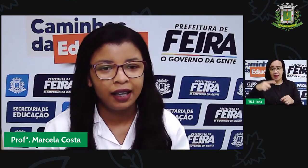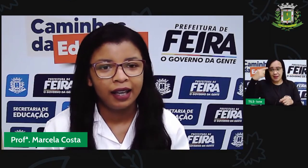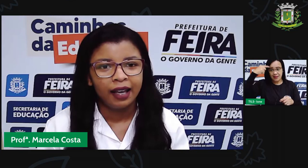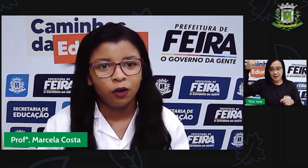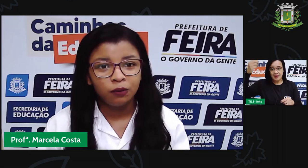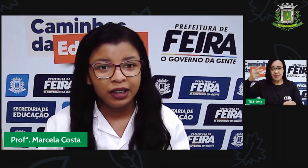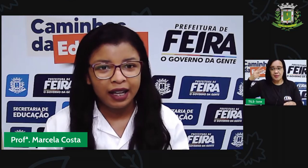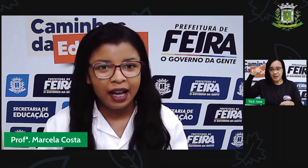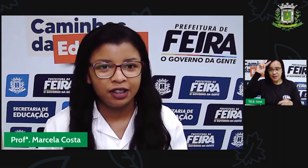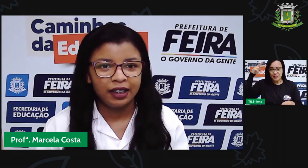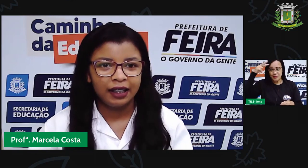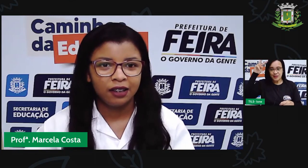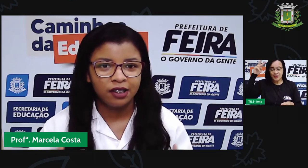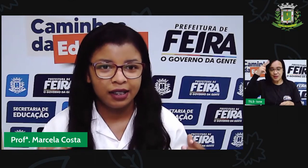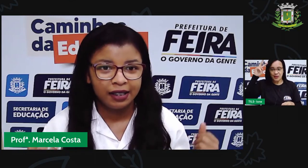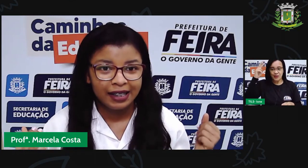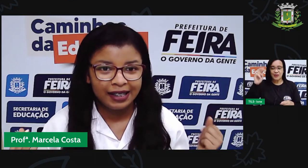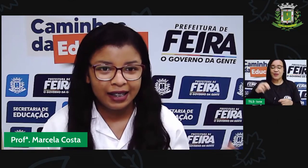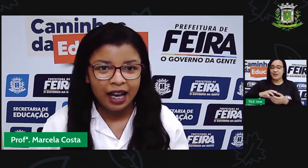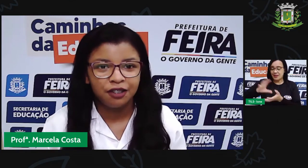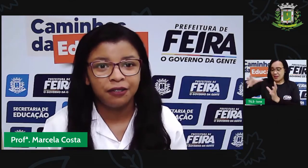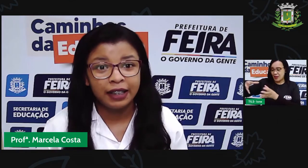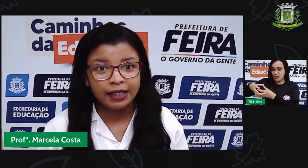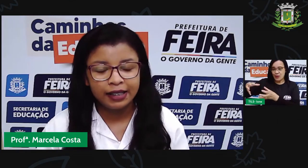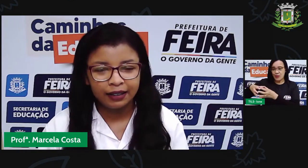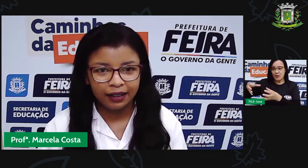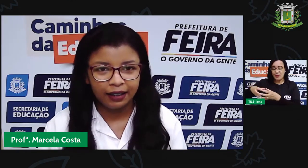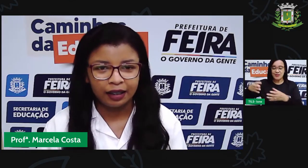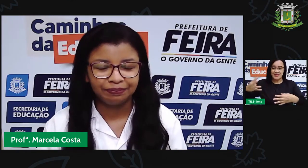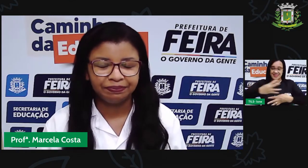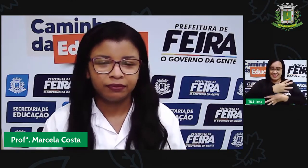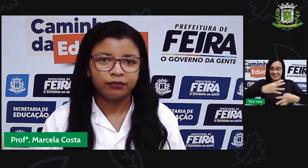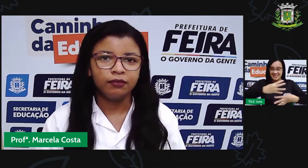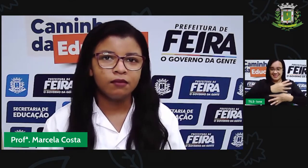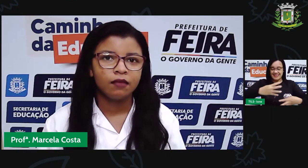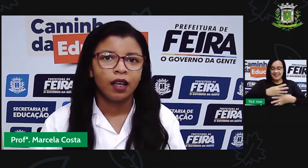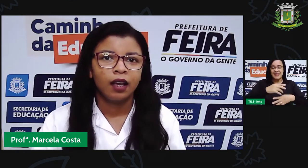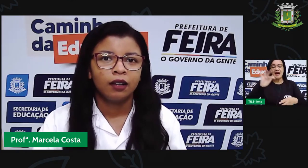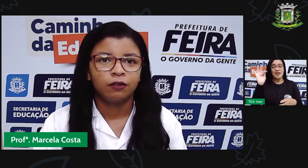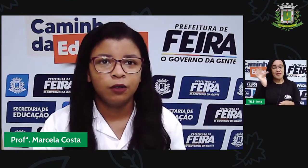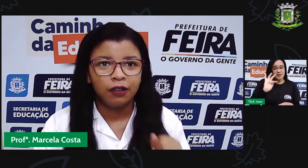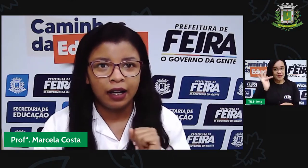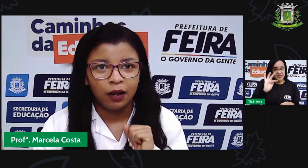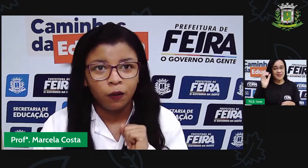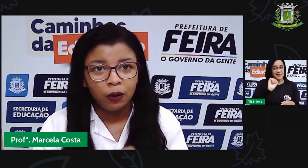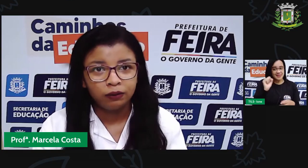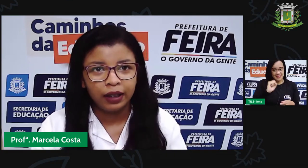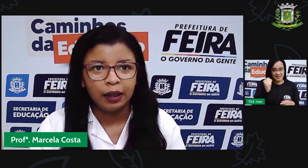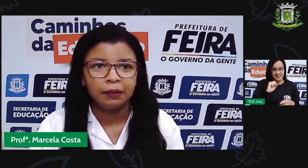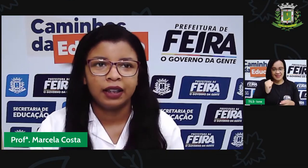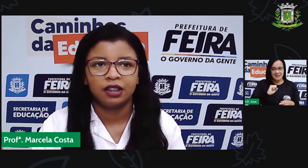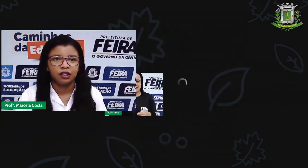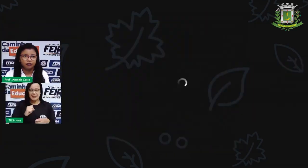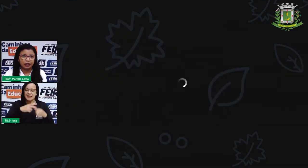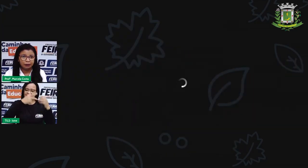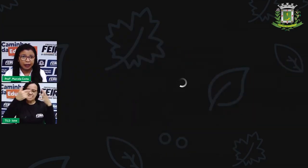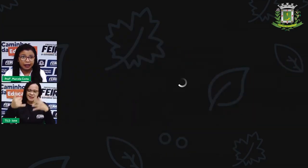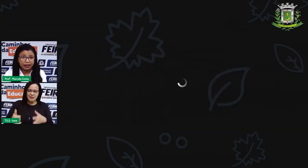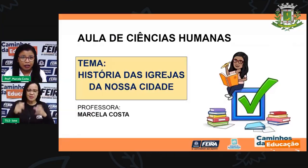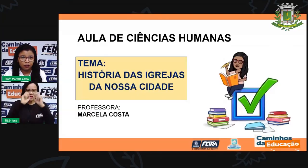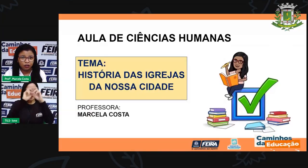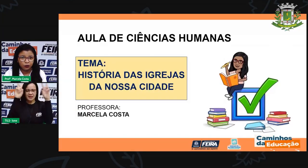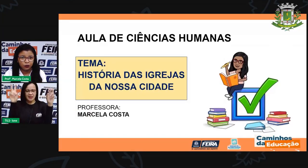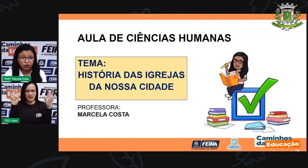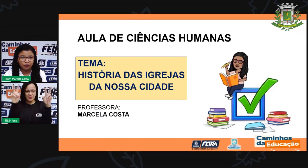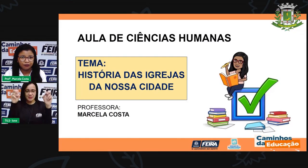nossa comunidade, da nossa cidade, Feira de Santana. Vou falar qual tema que a gente vai trabalhar